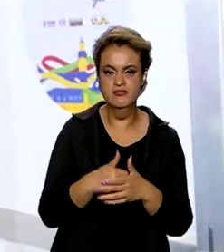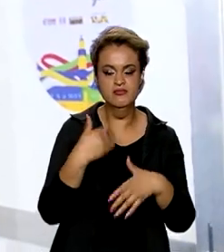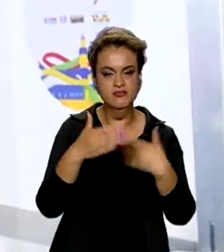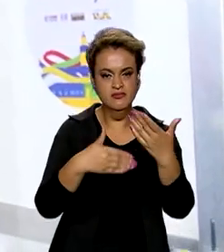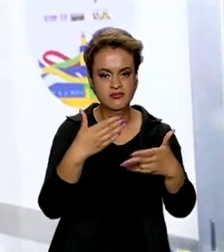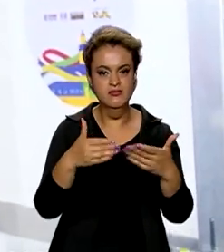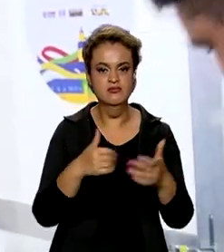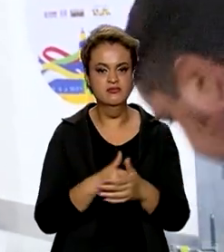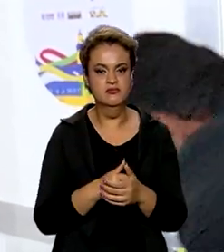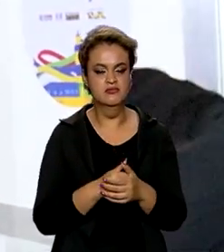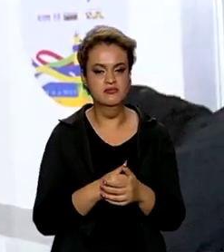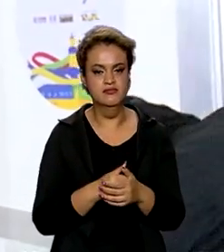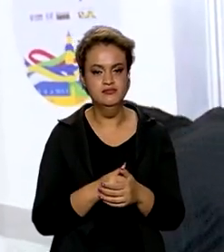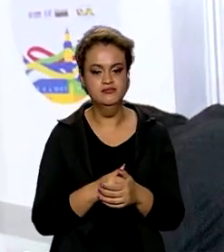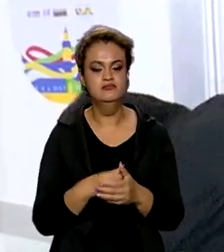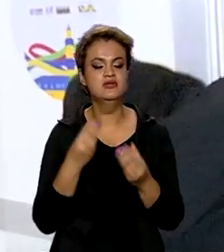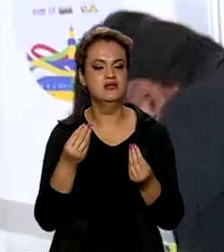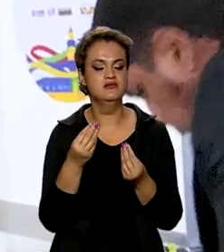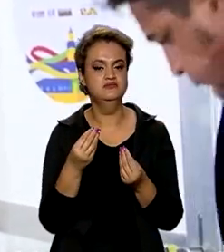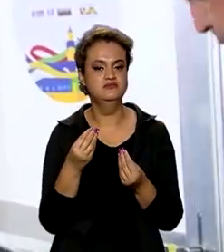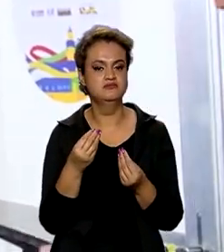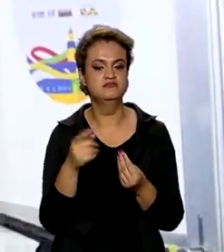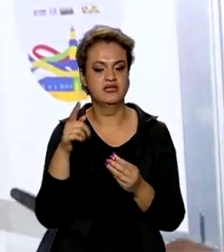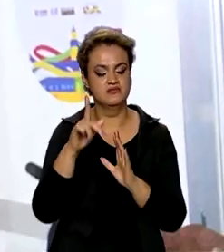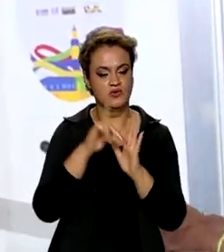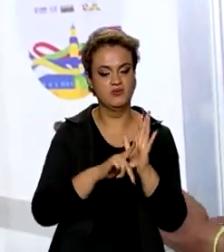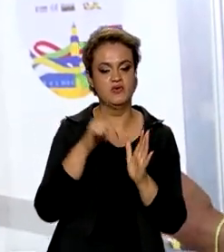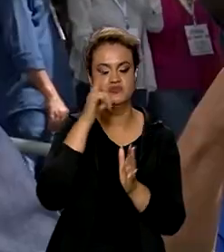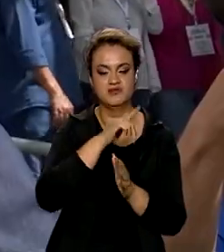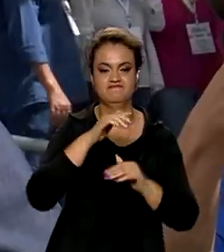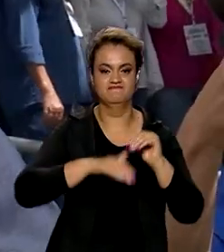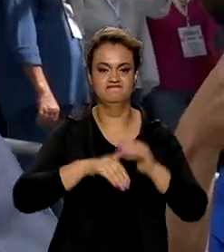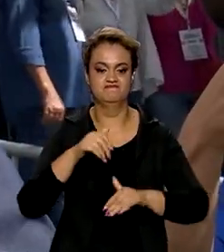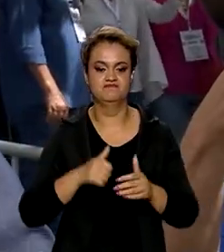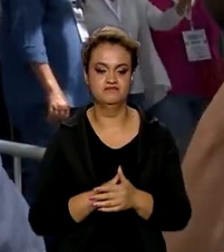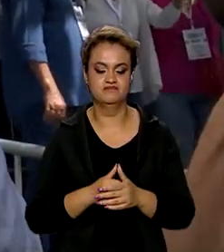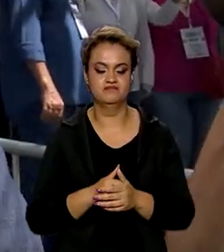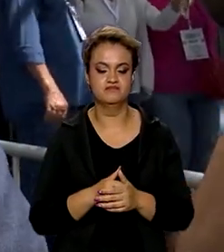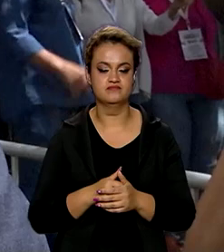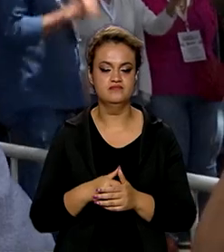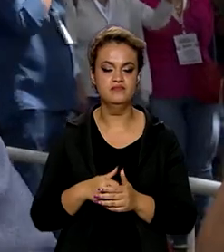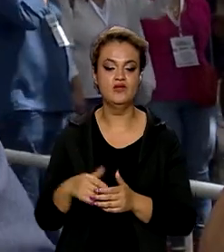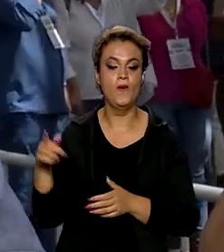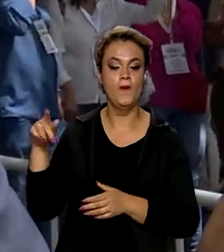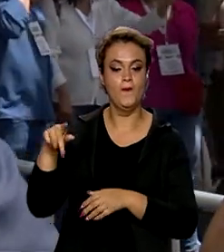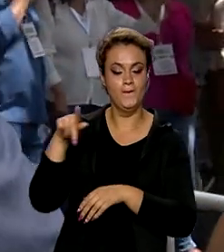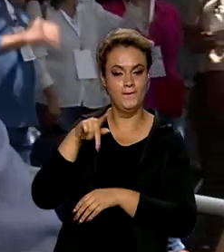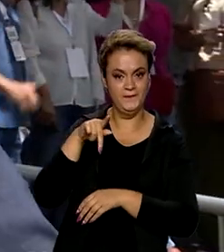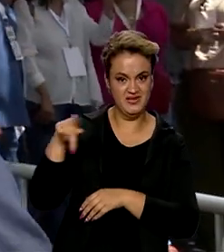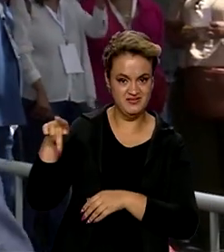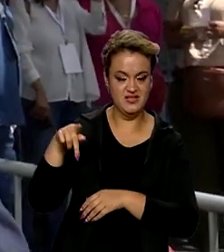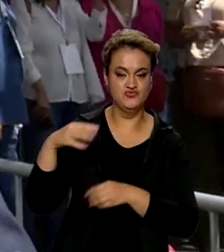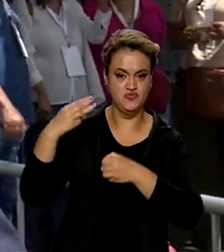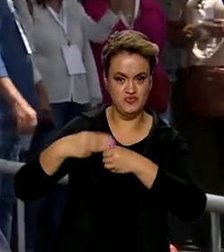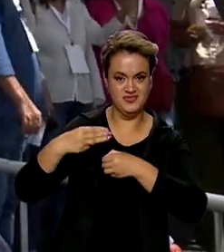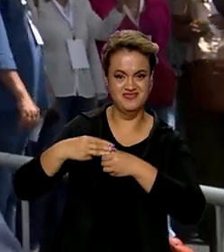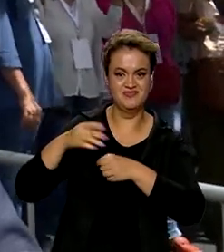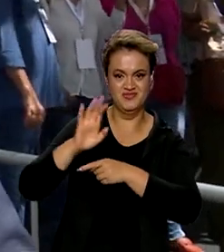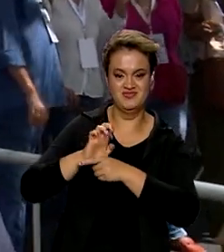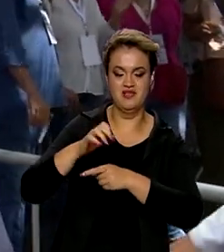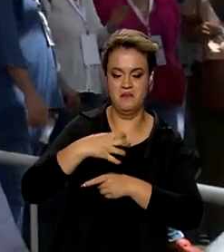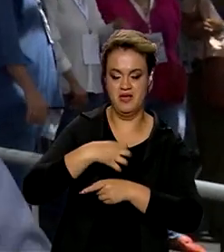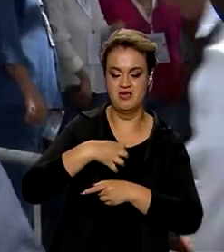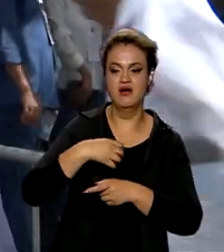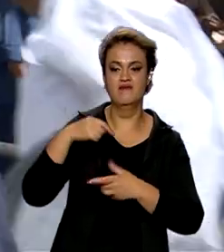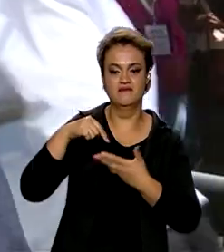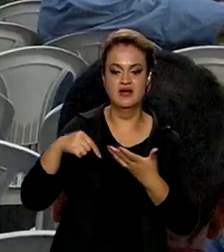tramitação desse processo para que esse programa seja implantado. O presidente da União dos Municípios da Bahia elogiou a